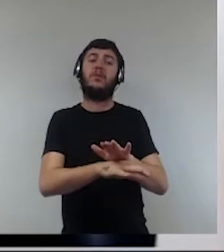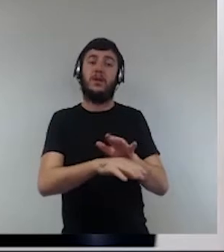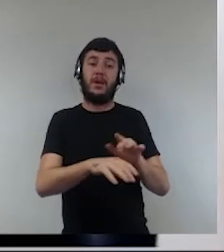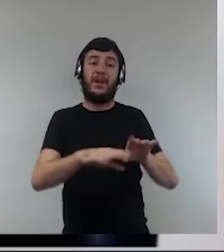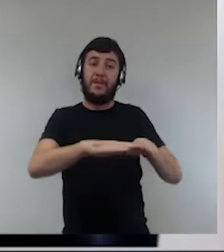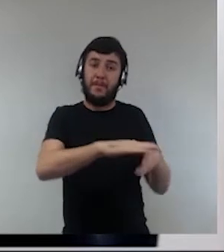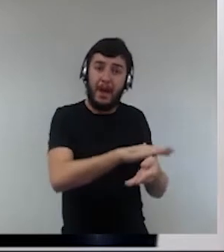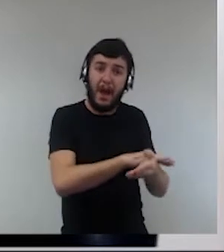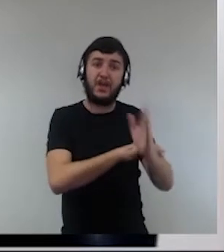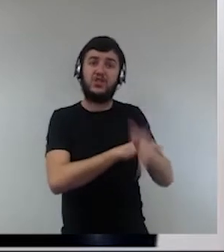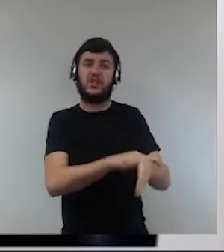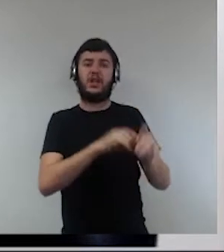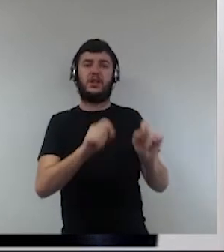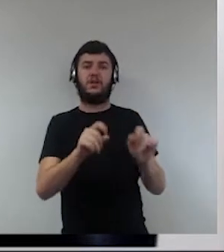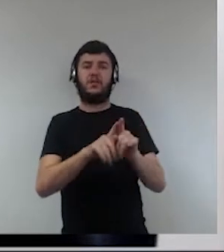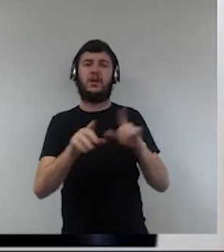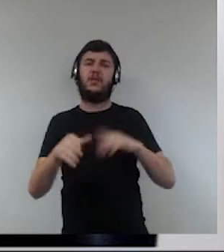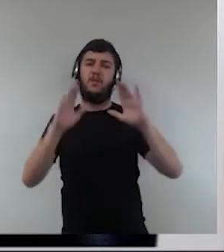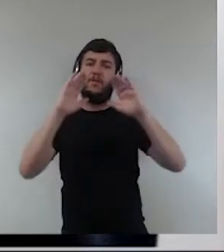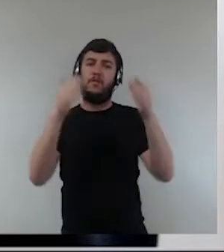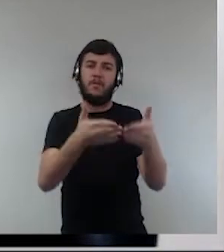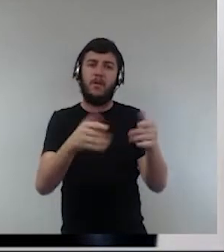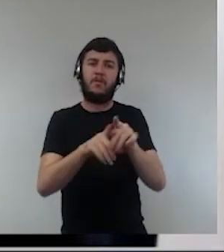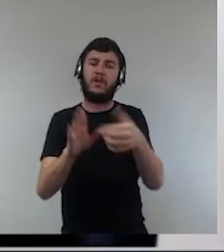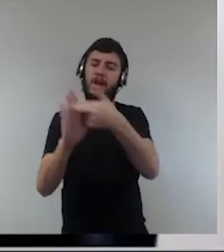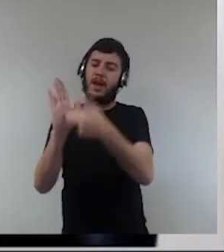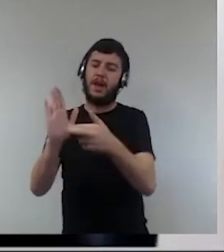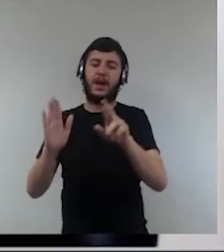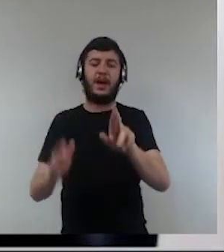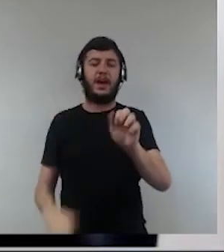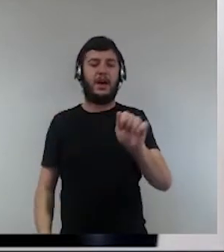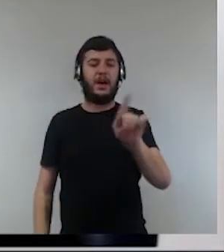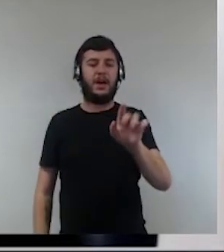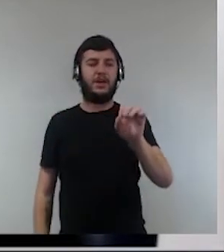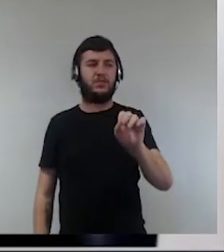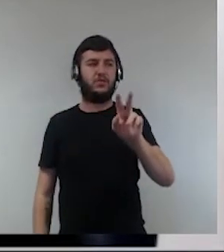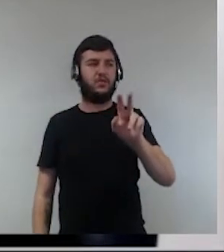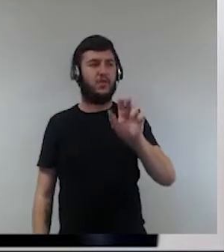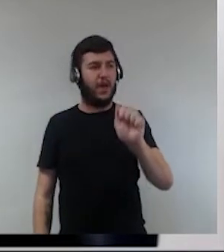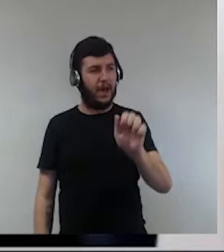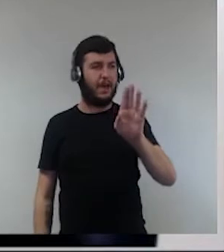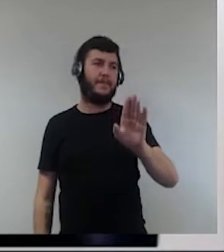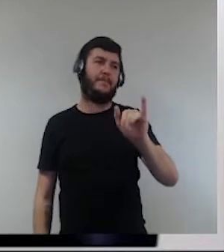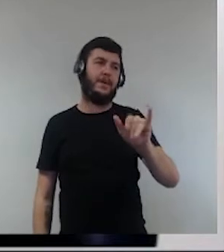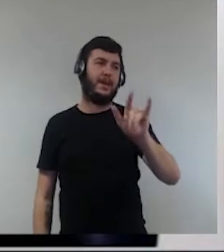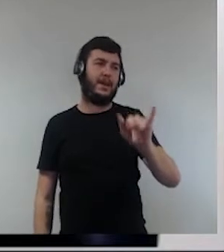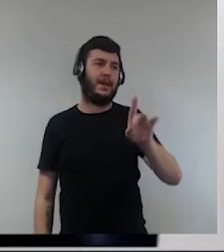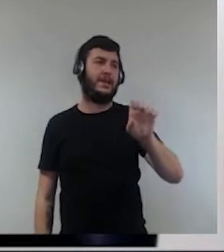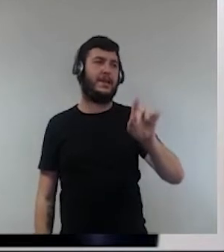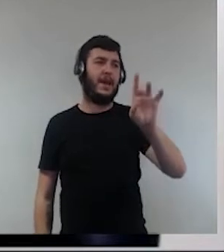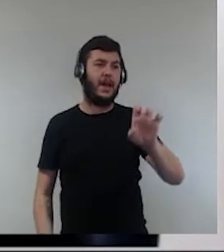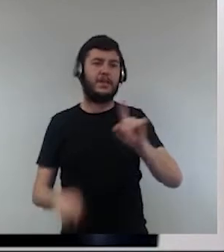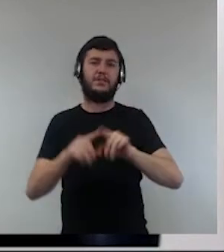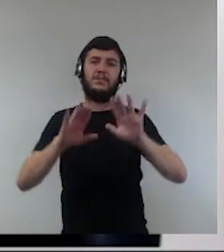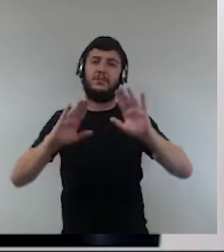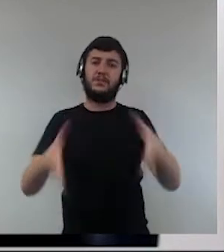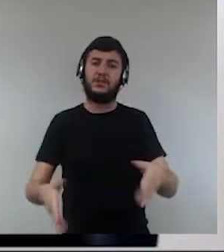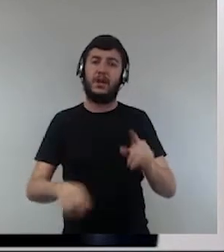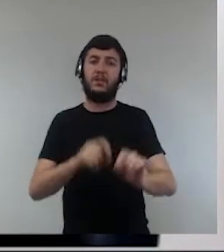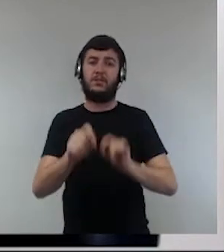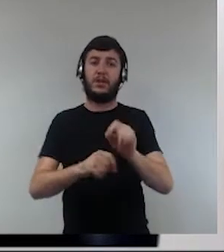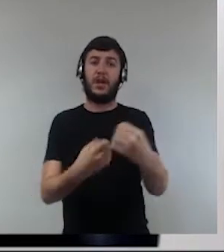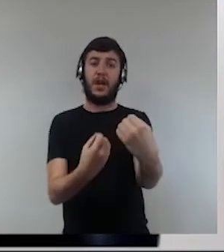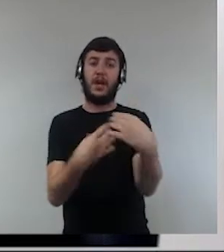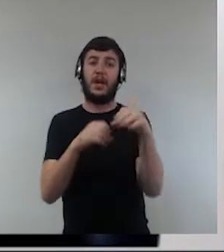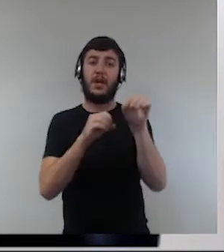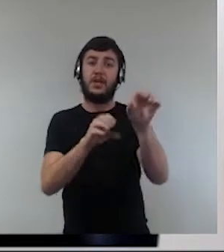razoabilidade, embora eu particularmente tenha adoração pelos princípios, eu lembro aqui da lição de Roque Carrasa, ele já nos